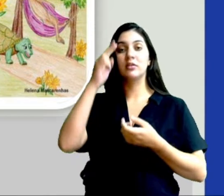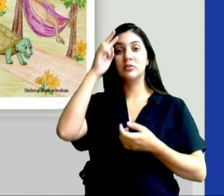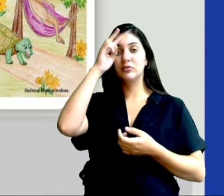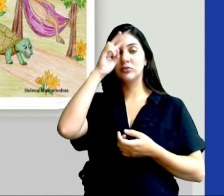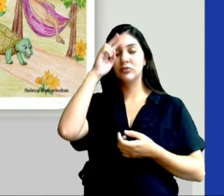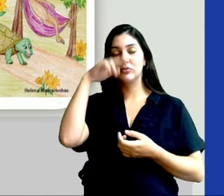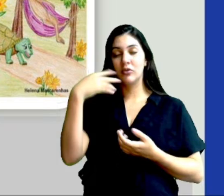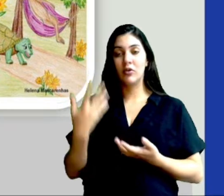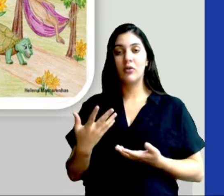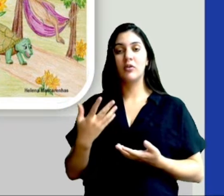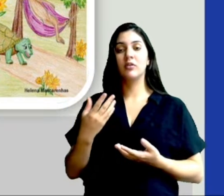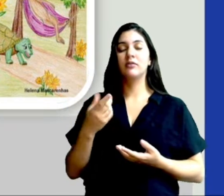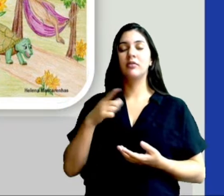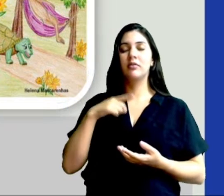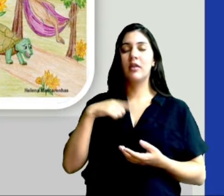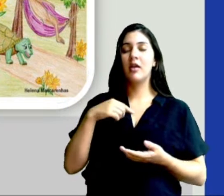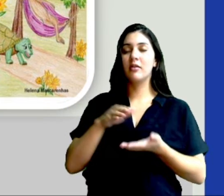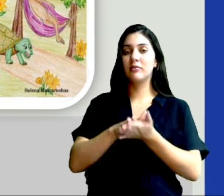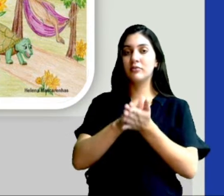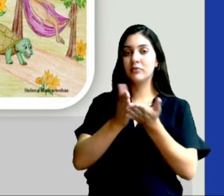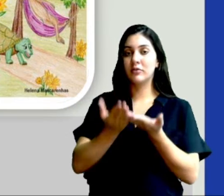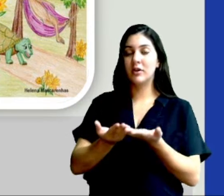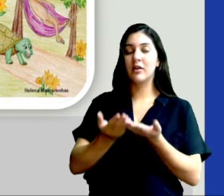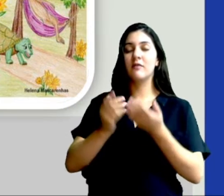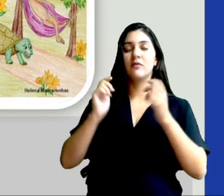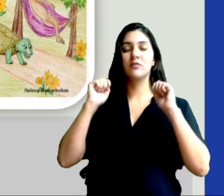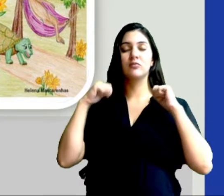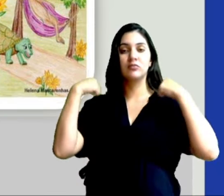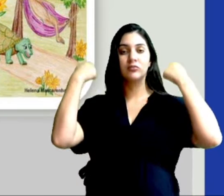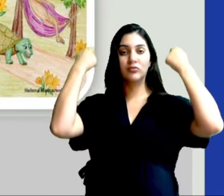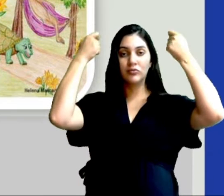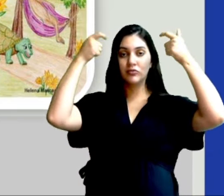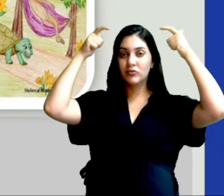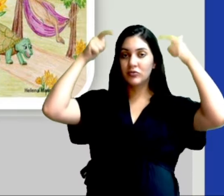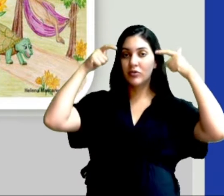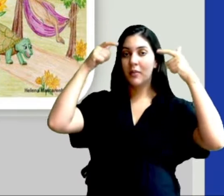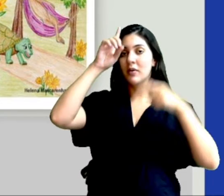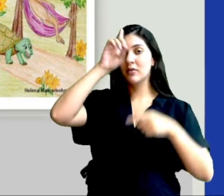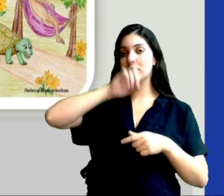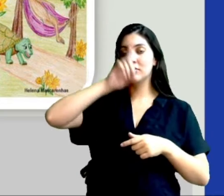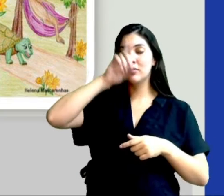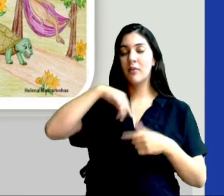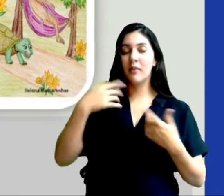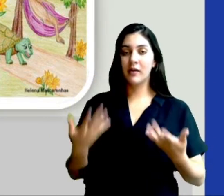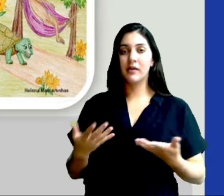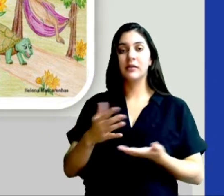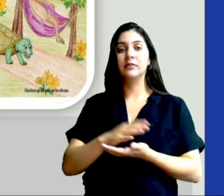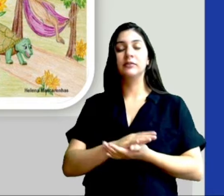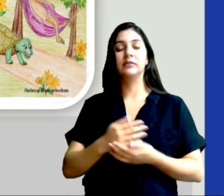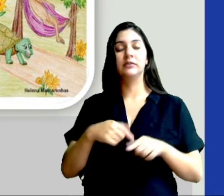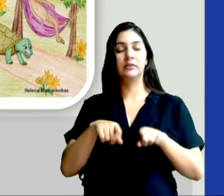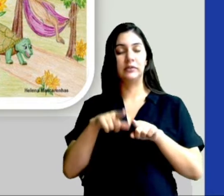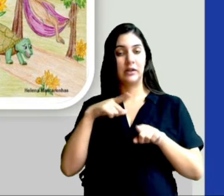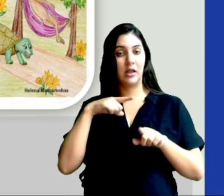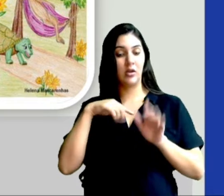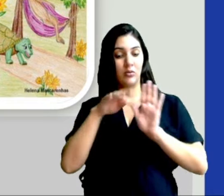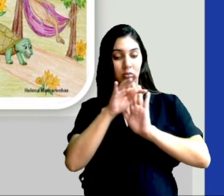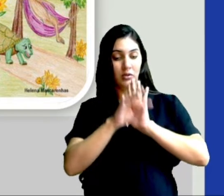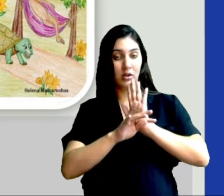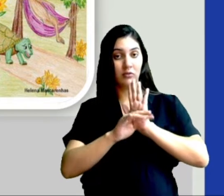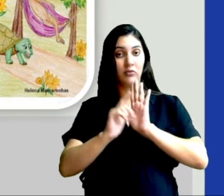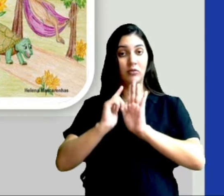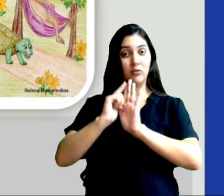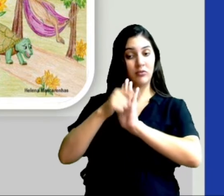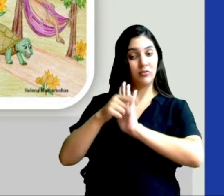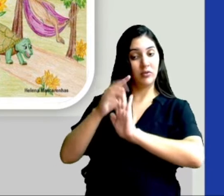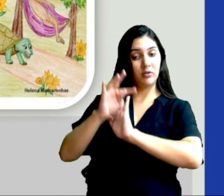histórias, como aqui o livro de Chico Buarque, Chapeuzinho Amarelo. Temos um texto, e o gênero textual dele